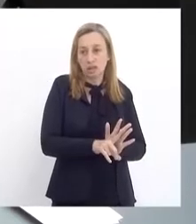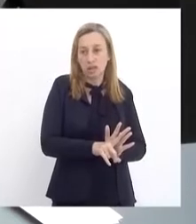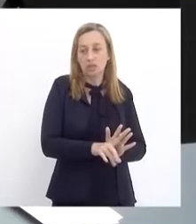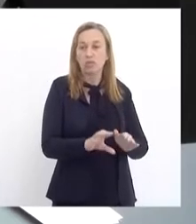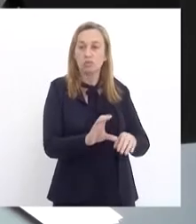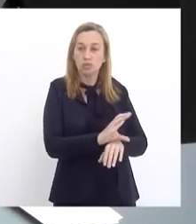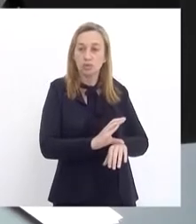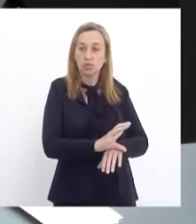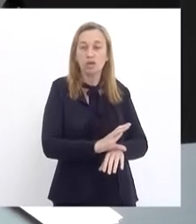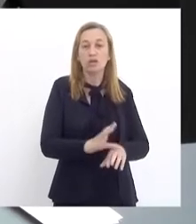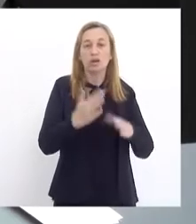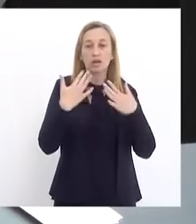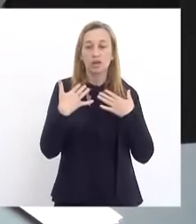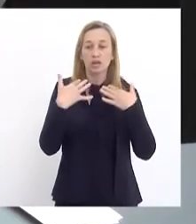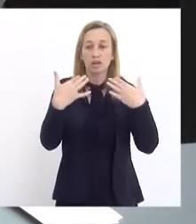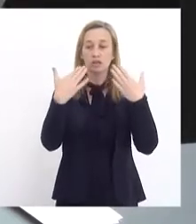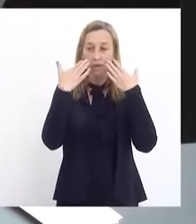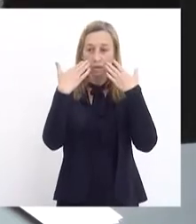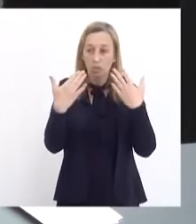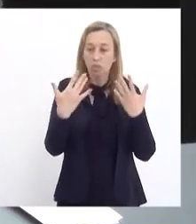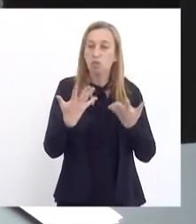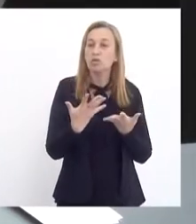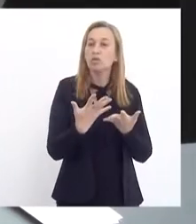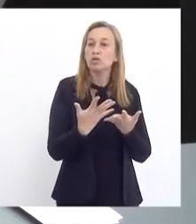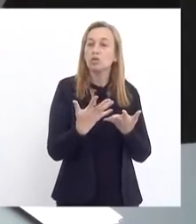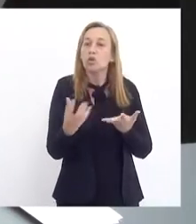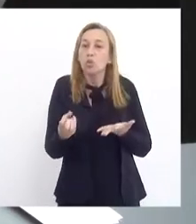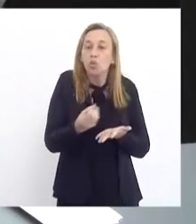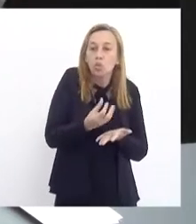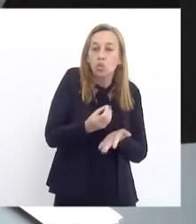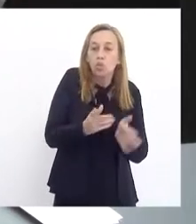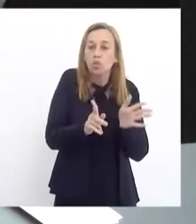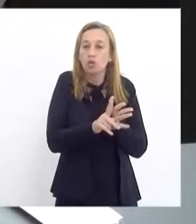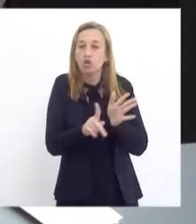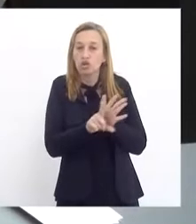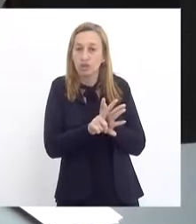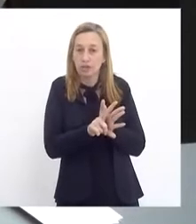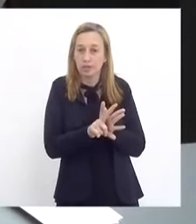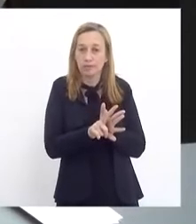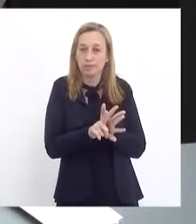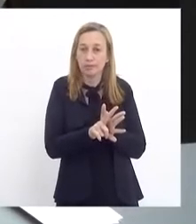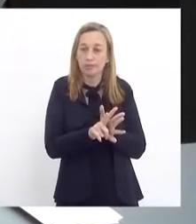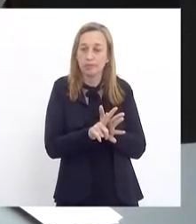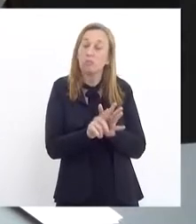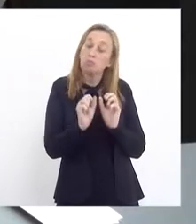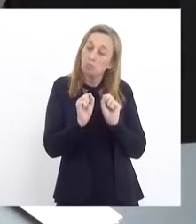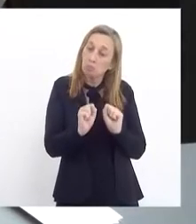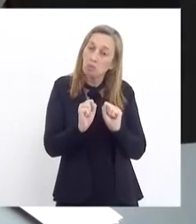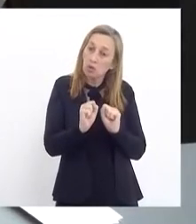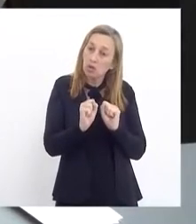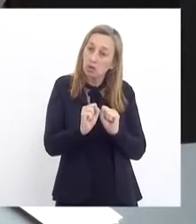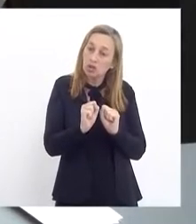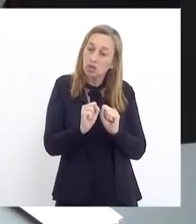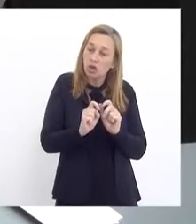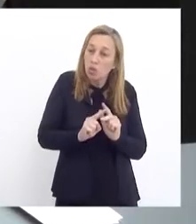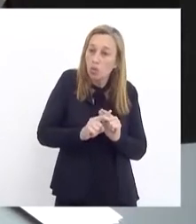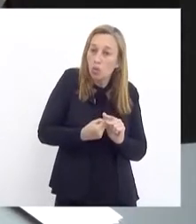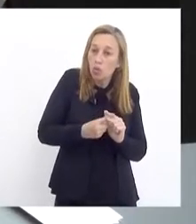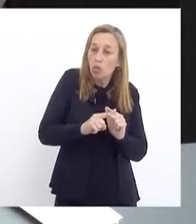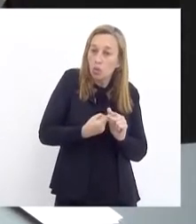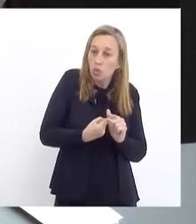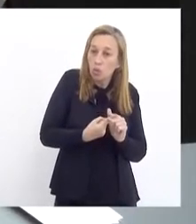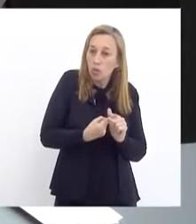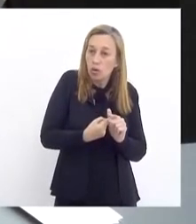essa audiência pública sobre um novo projeto de lei, que poderia tentar corrigir os vícios